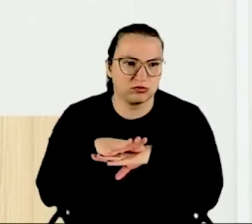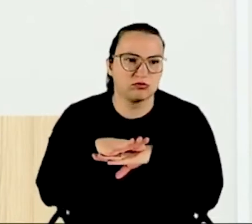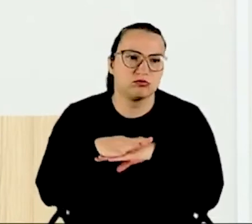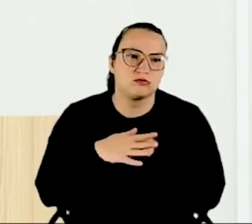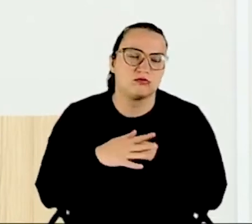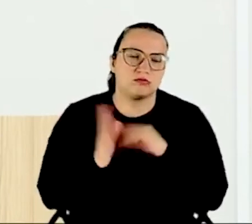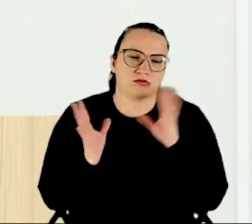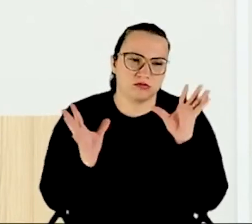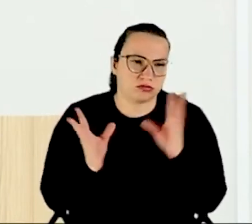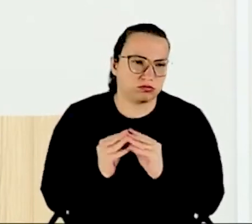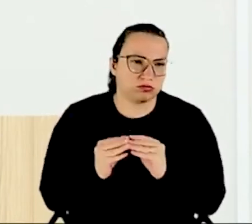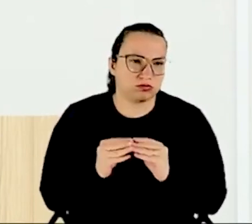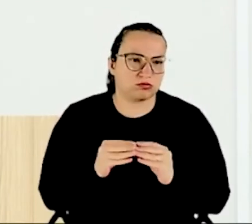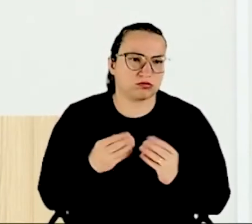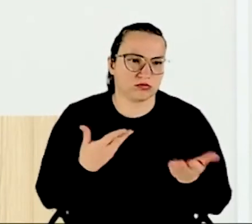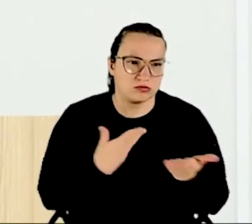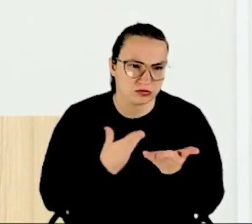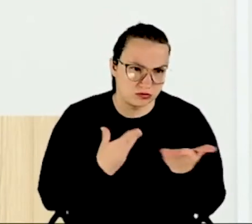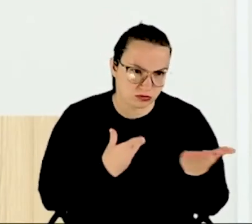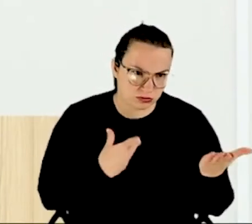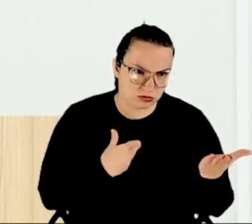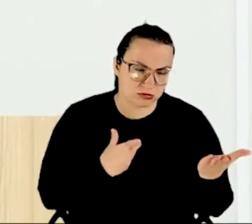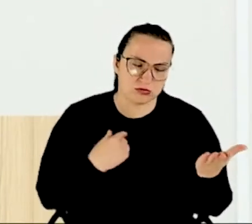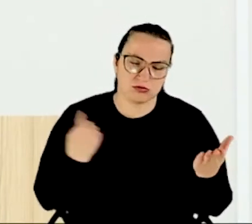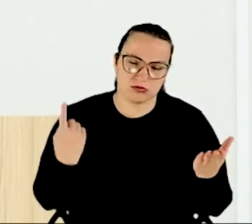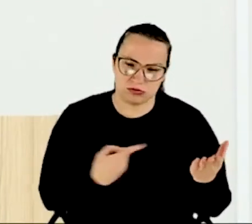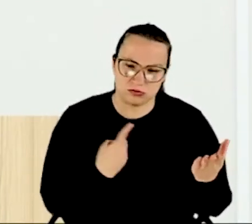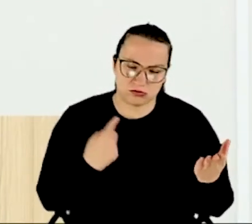pincelada aqui para os nobres colegas vereadores e a gente